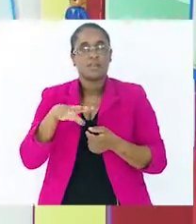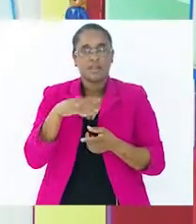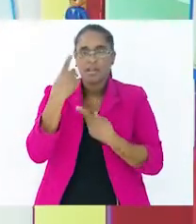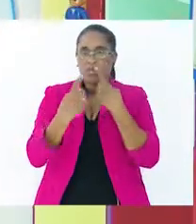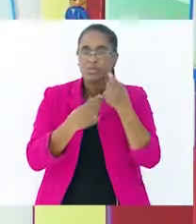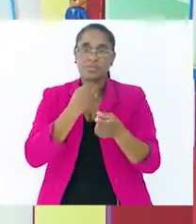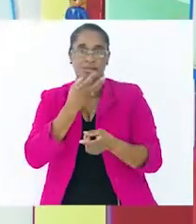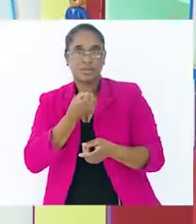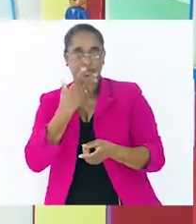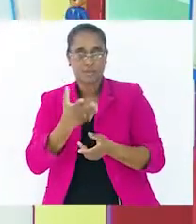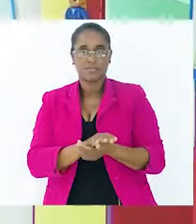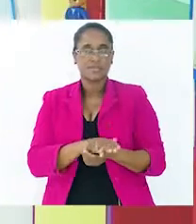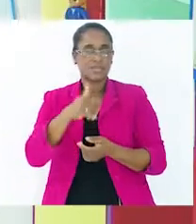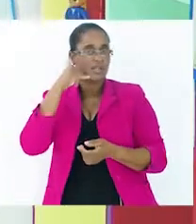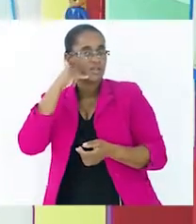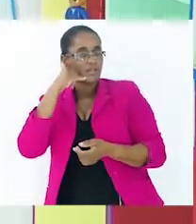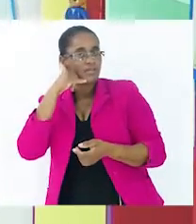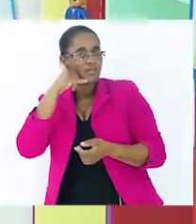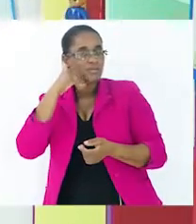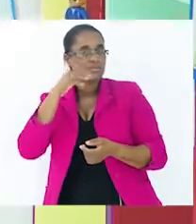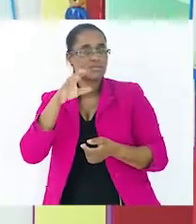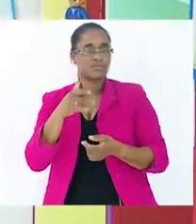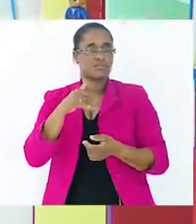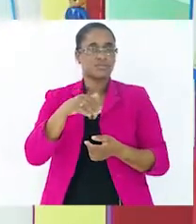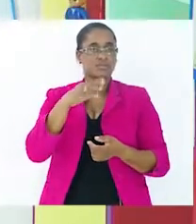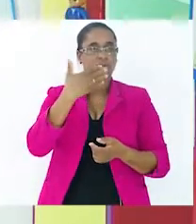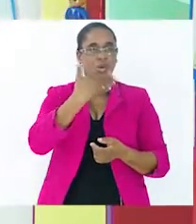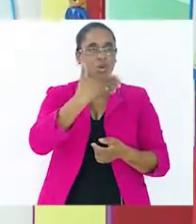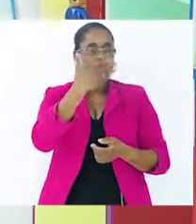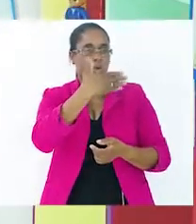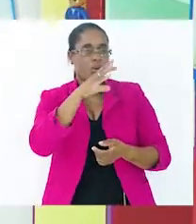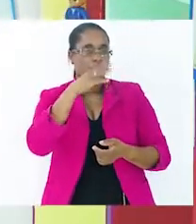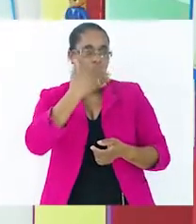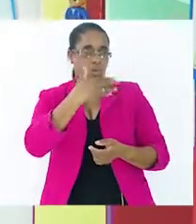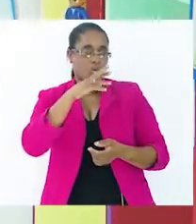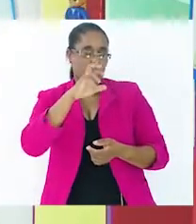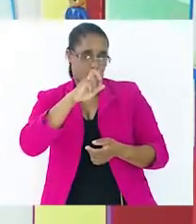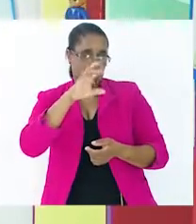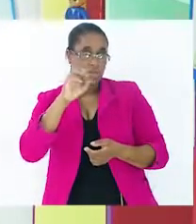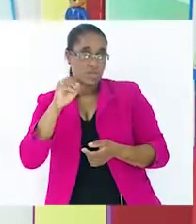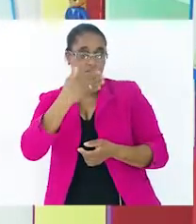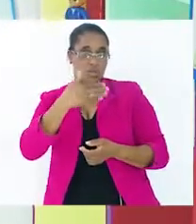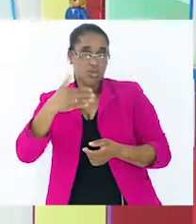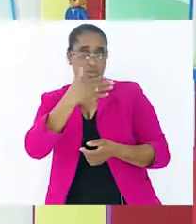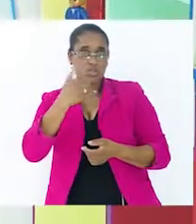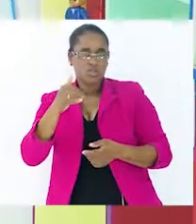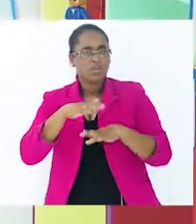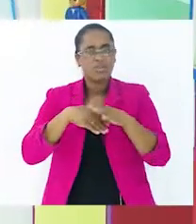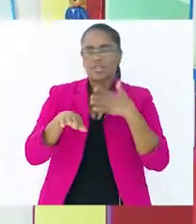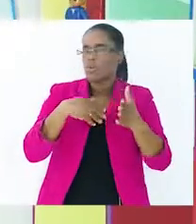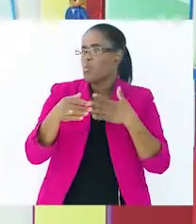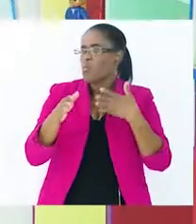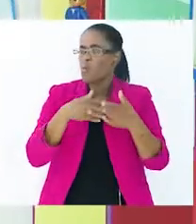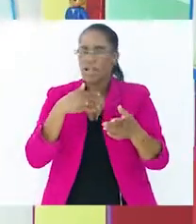esclarecimento, usa a linha verde 800 1112 para fazer qualquer tipo de